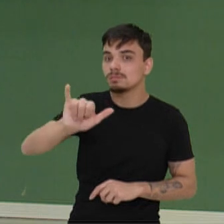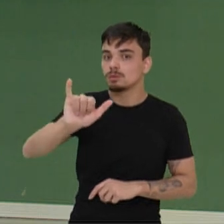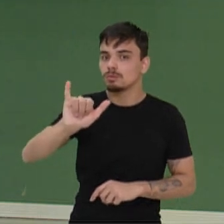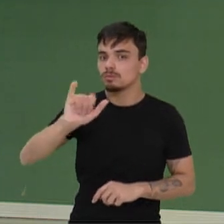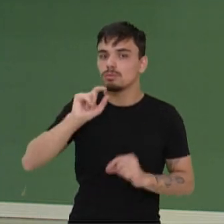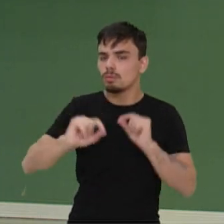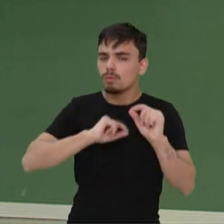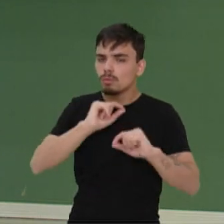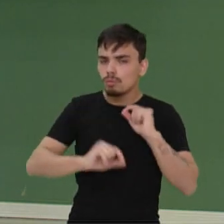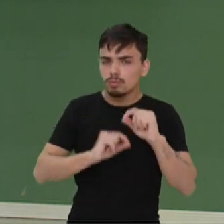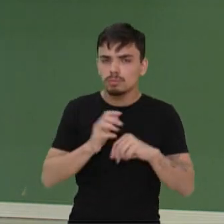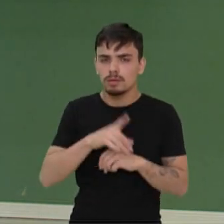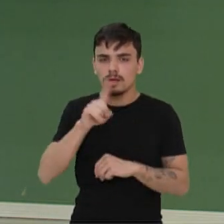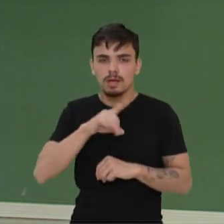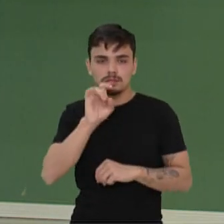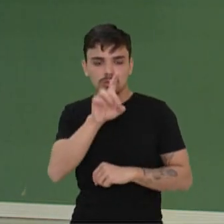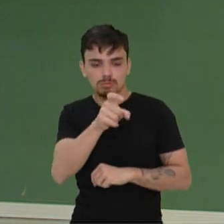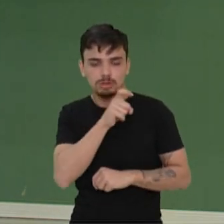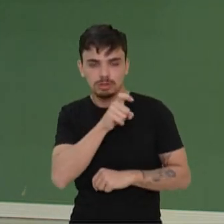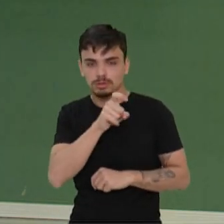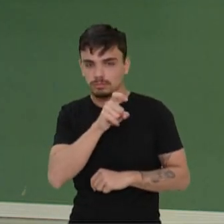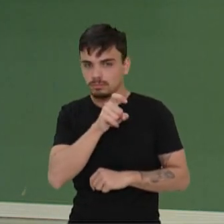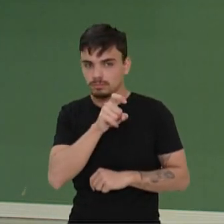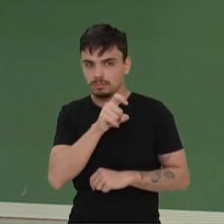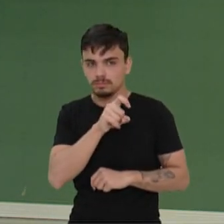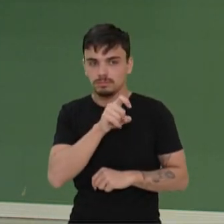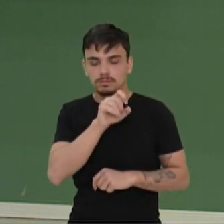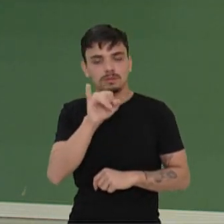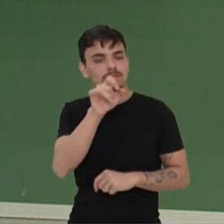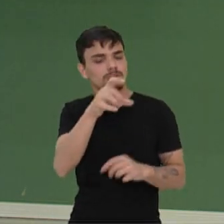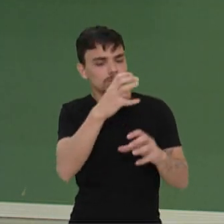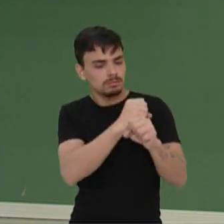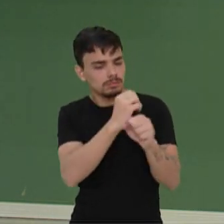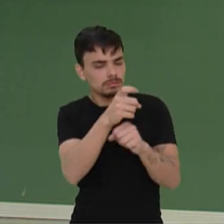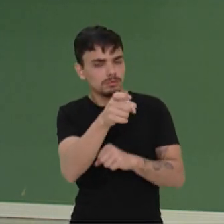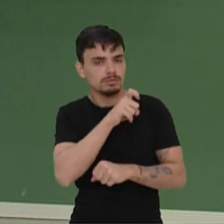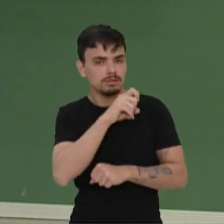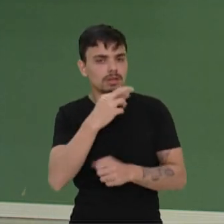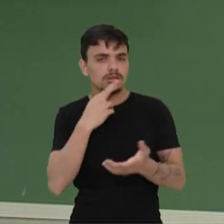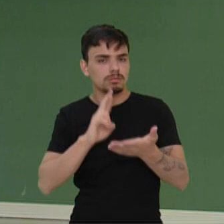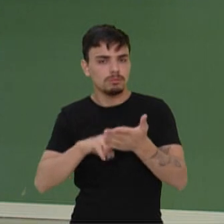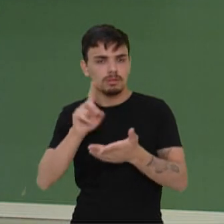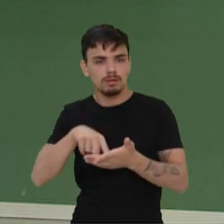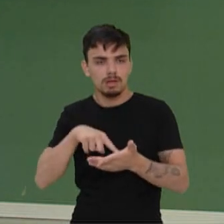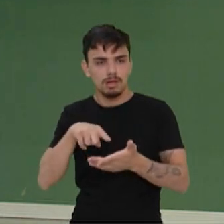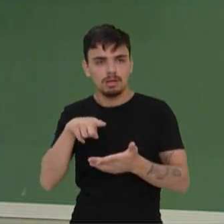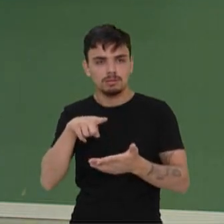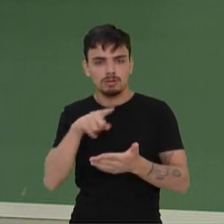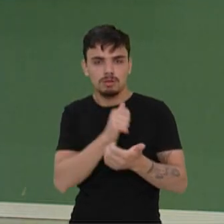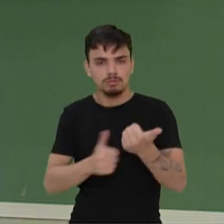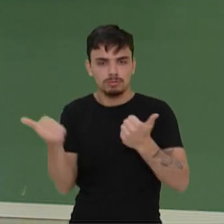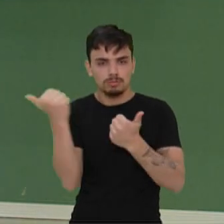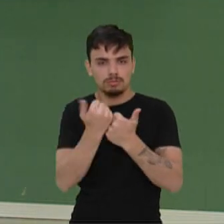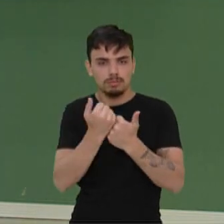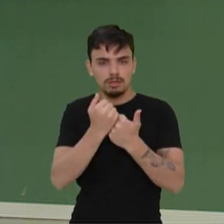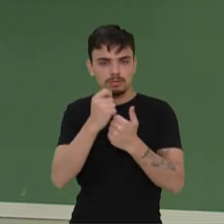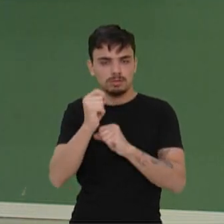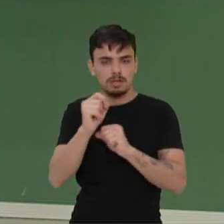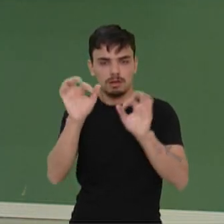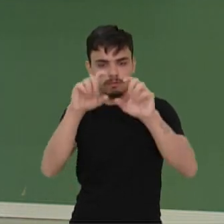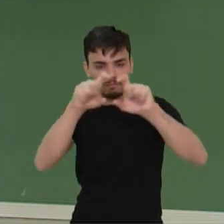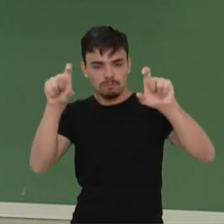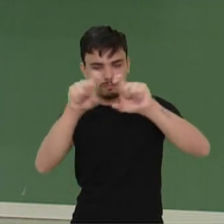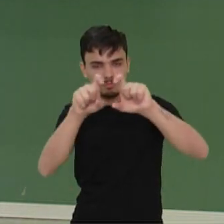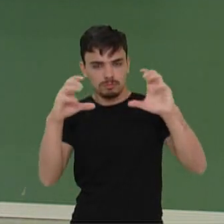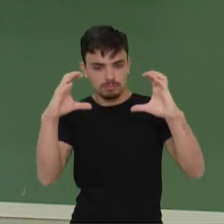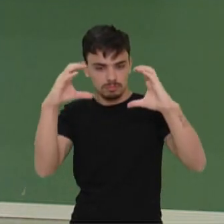que é o quê? Calcula só o x do vértice. Se você calculou o x do vértice, o resultado que deu aqui, só substitua na tua função original e o